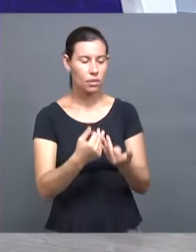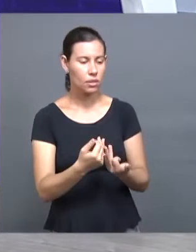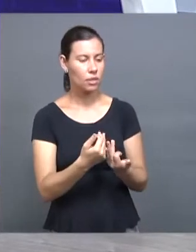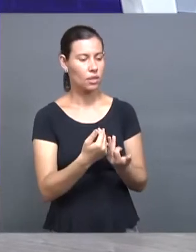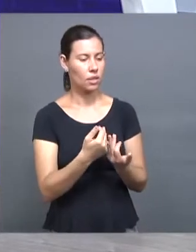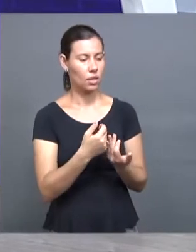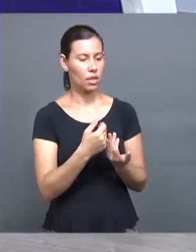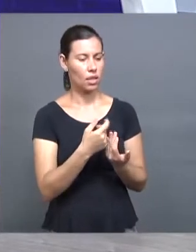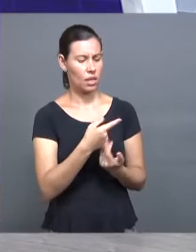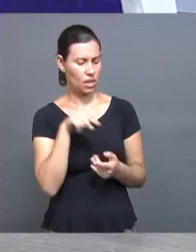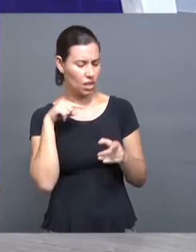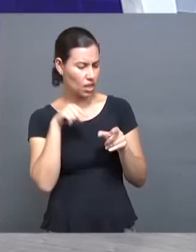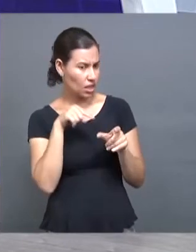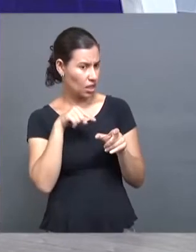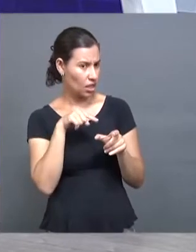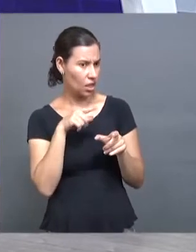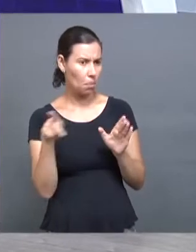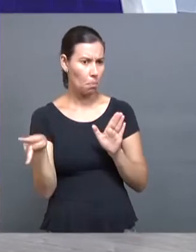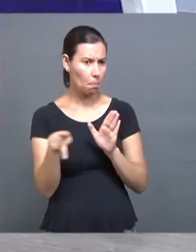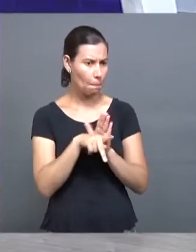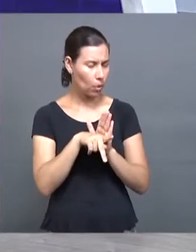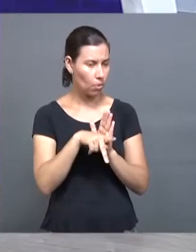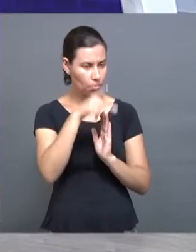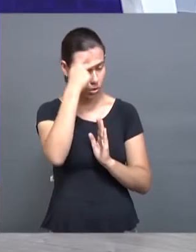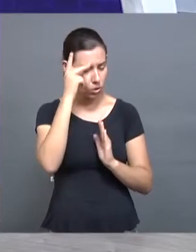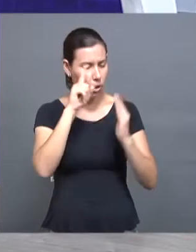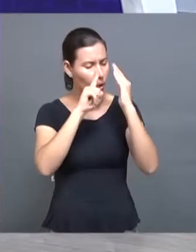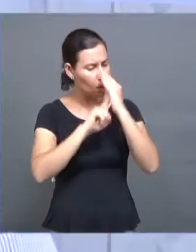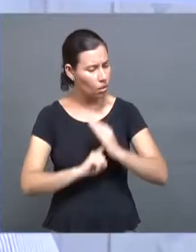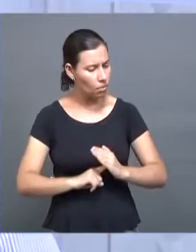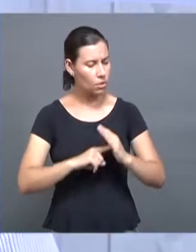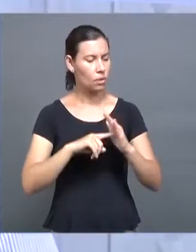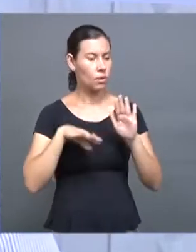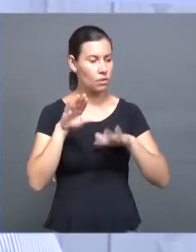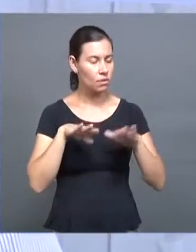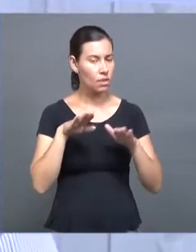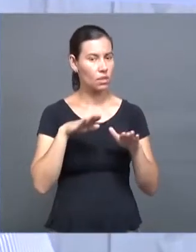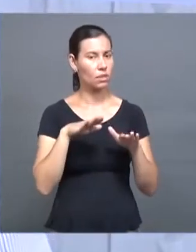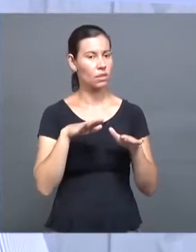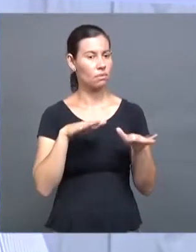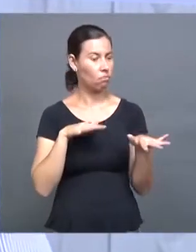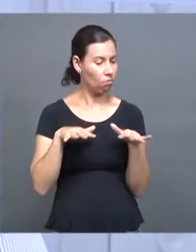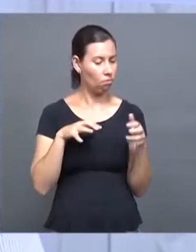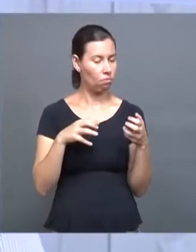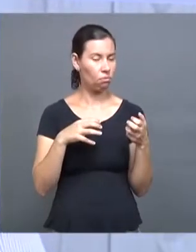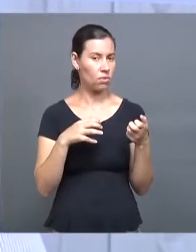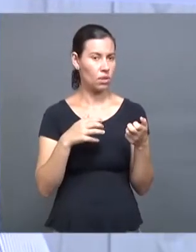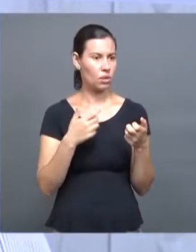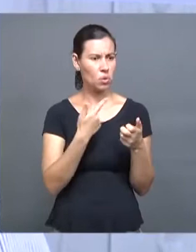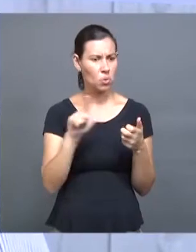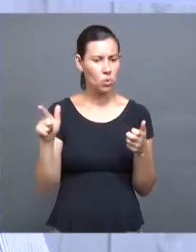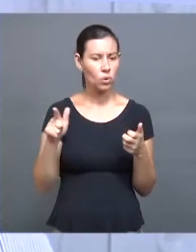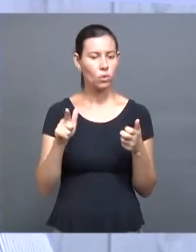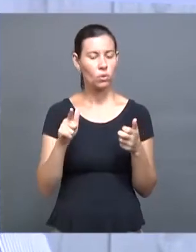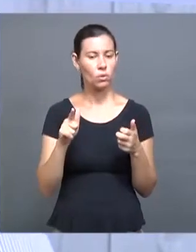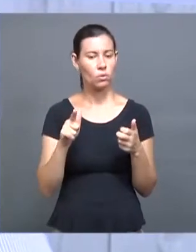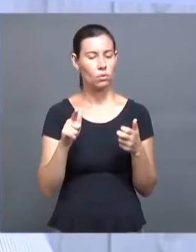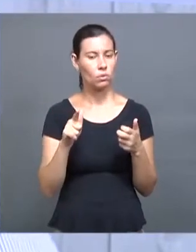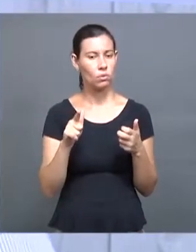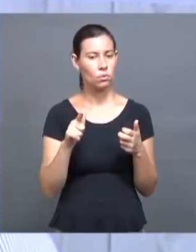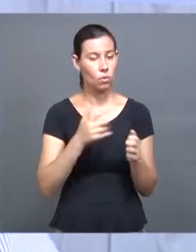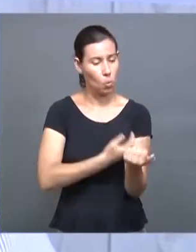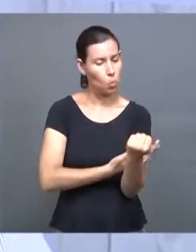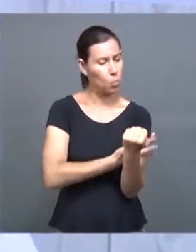para epilepsia, isso aqui é para pressão alta, eu não estou entendendo isso. Isso aqui não tem nem escrito que é para enxaqueca. É porque é